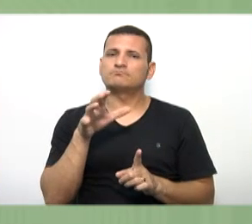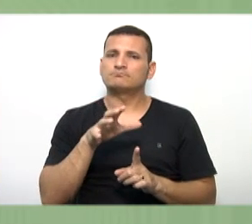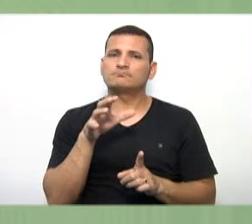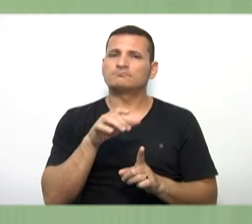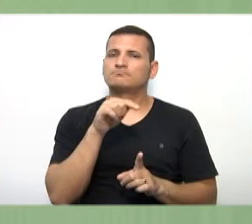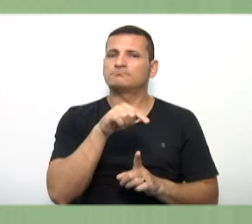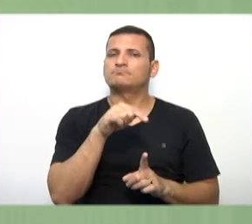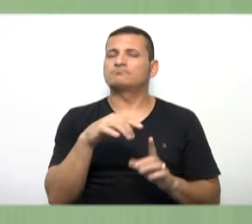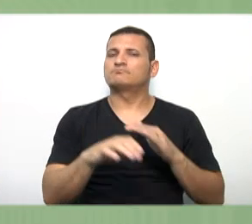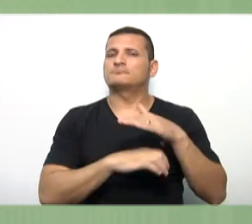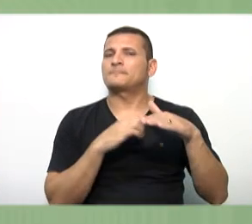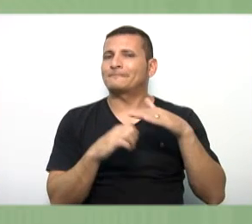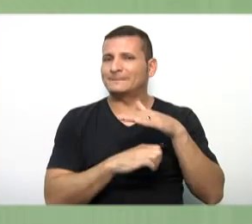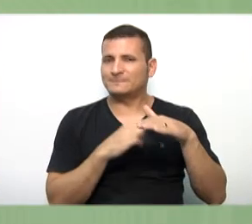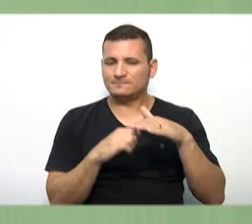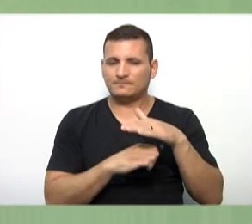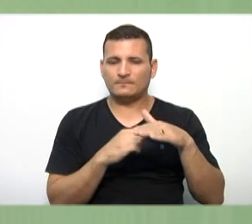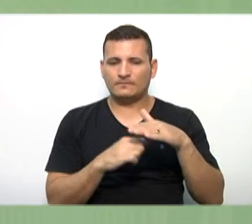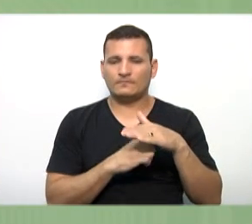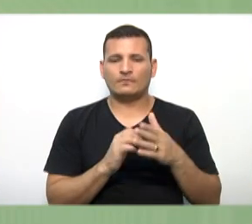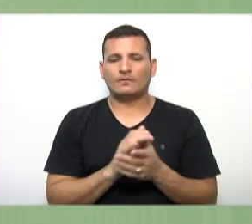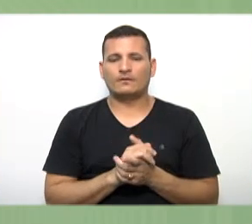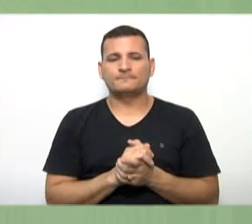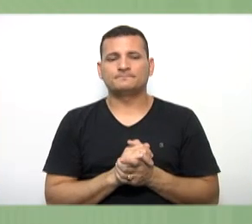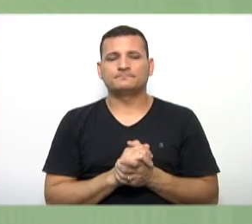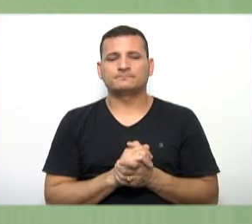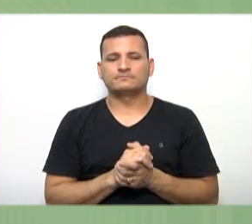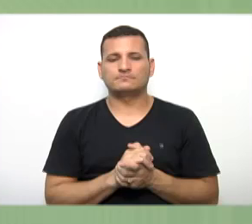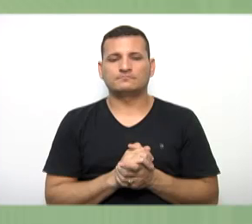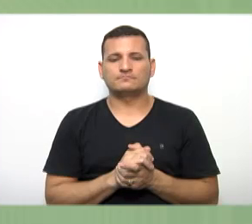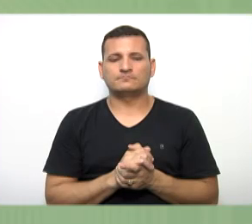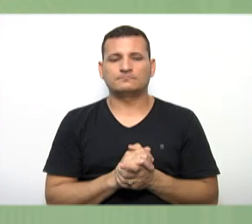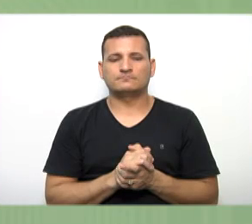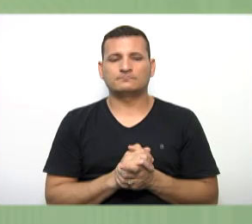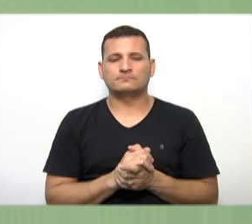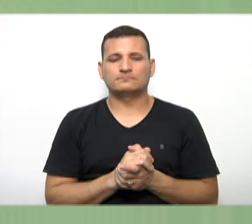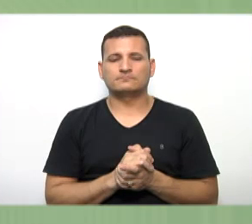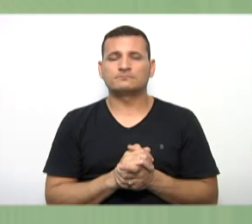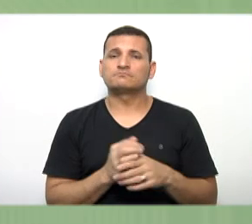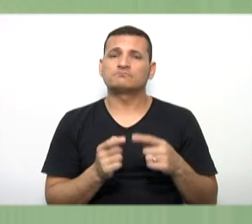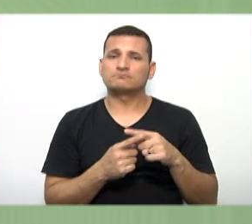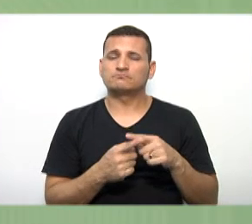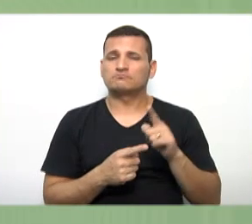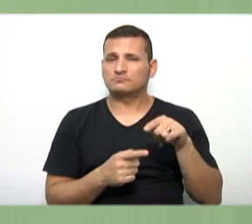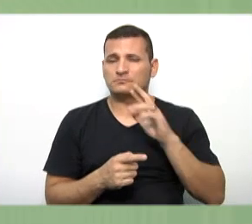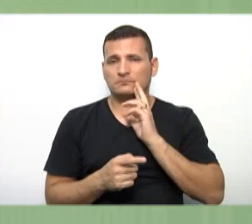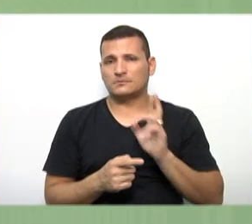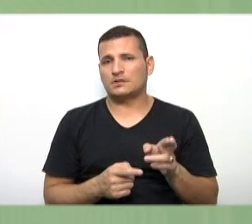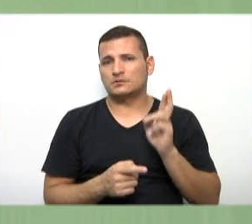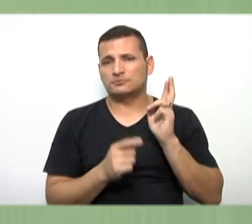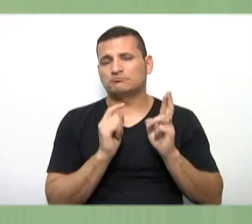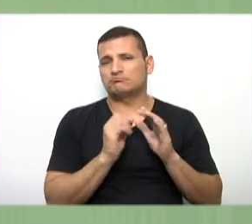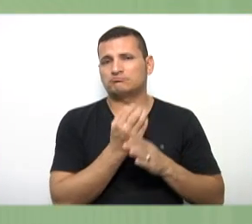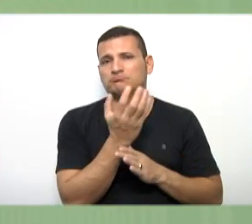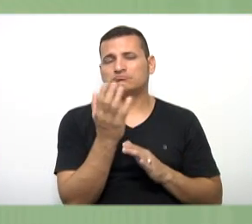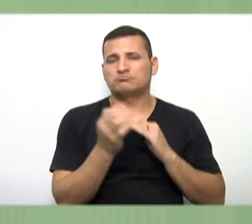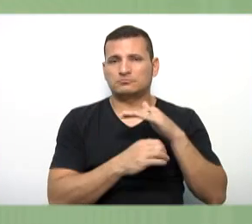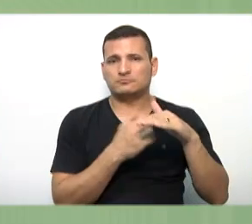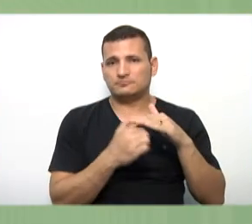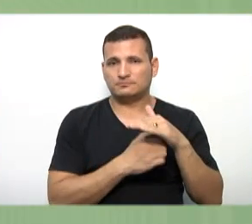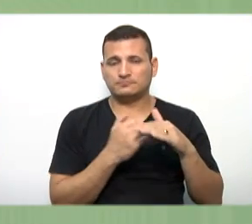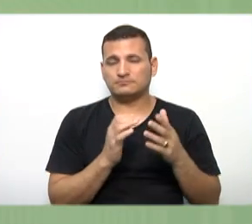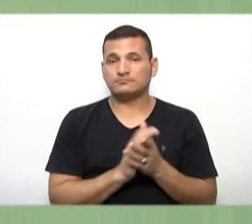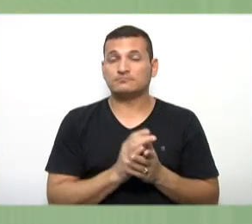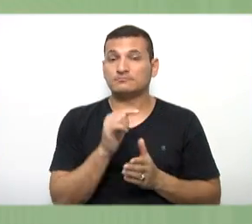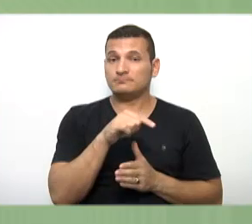a empresa, pois é a razão da criação da empresa. O mercado, a empresa, ela é